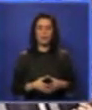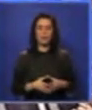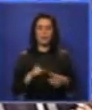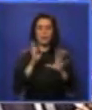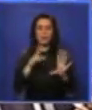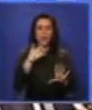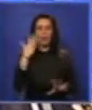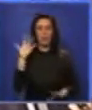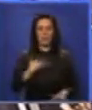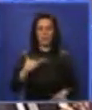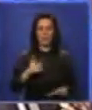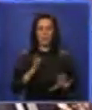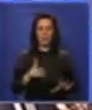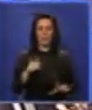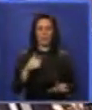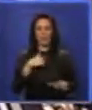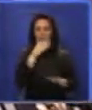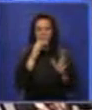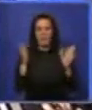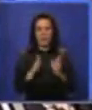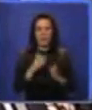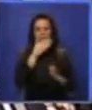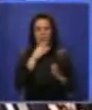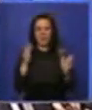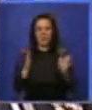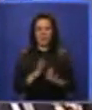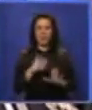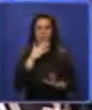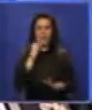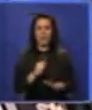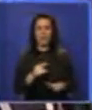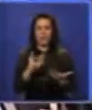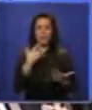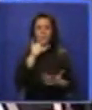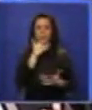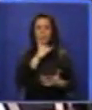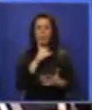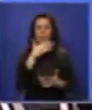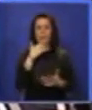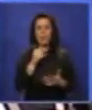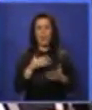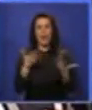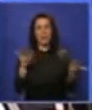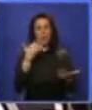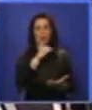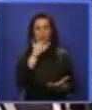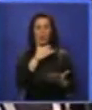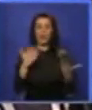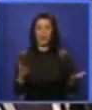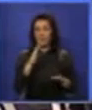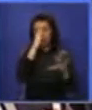Isto já foi em dezembro, Carla. Já está mais magrinha. Já está mais magrinha e já está com um sorriso muito mais aberto. Um